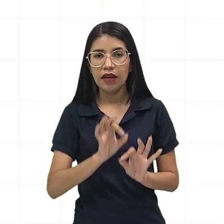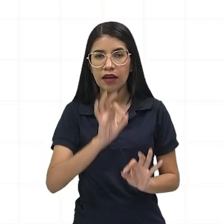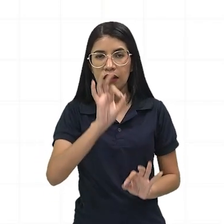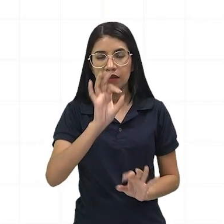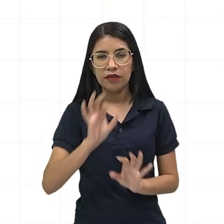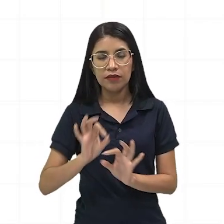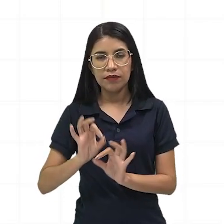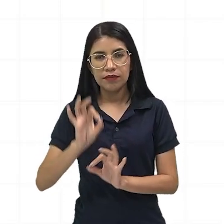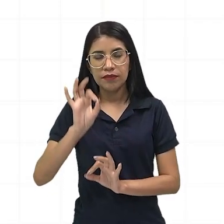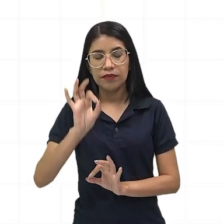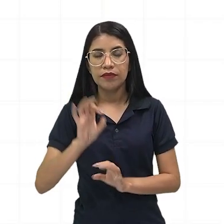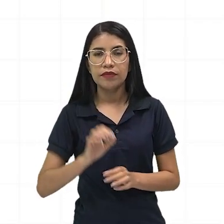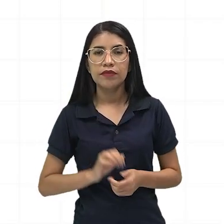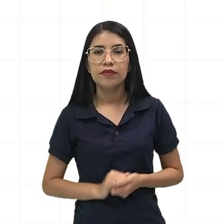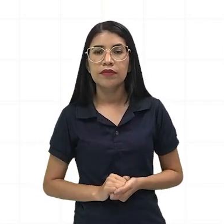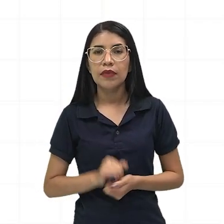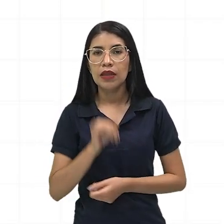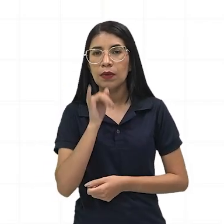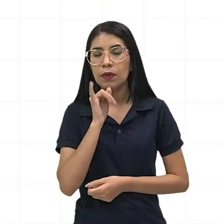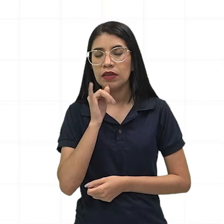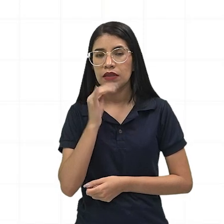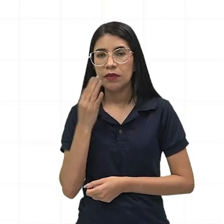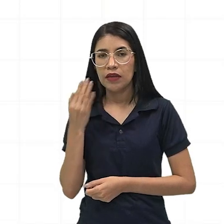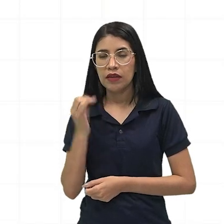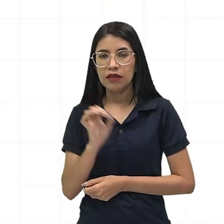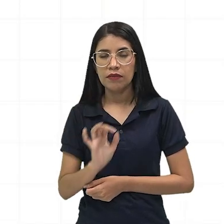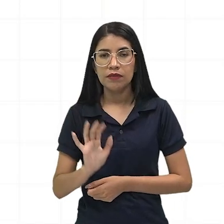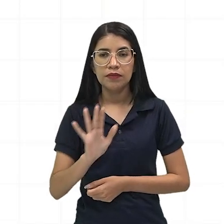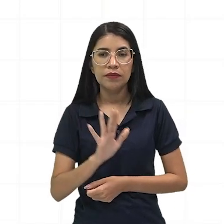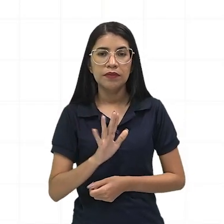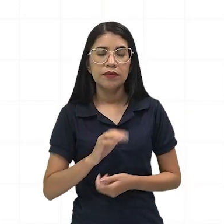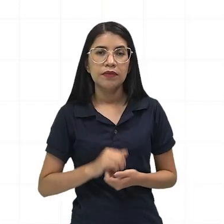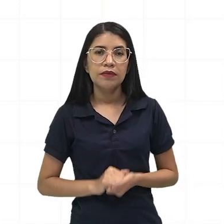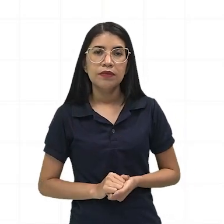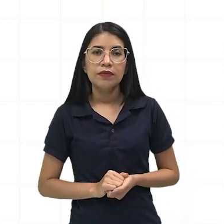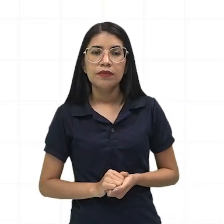2 círculos. Daí,